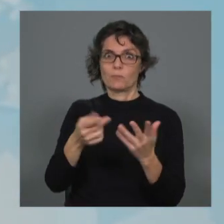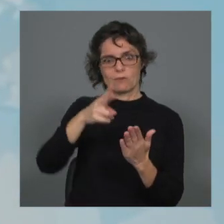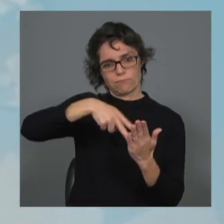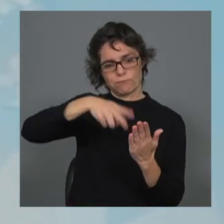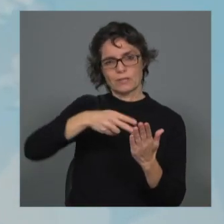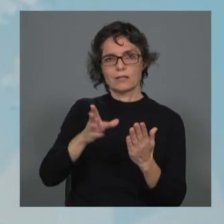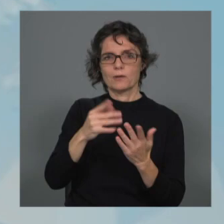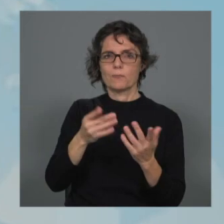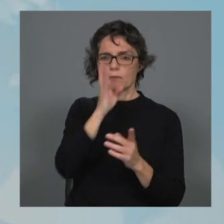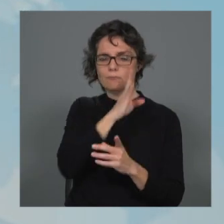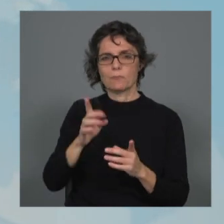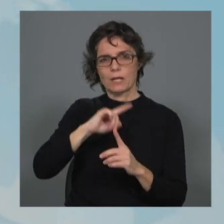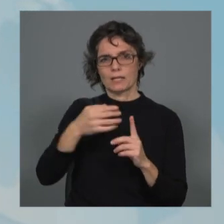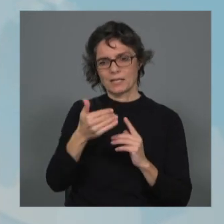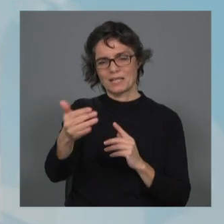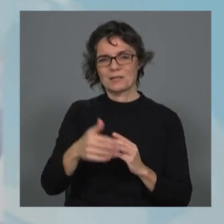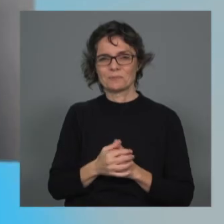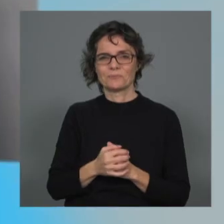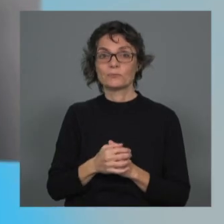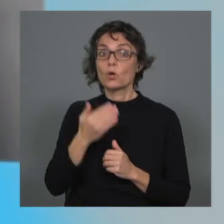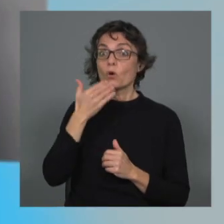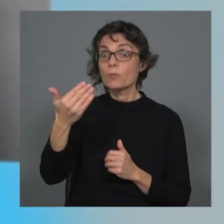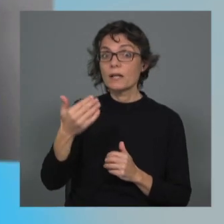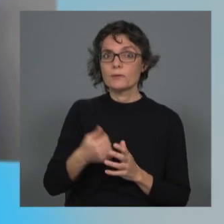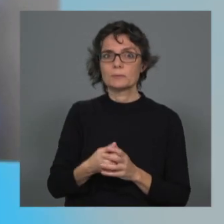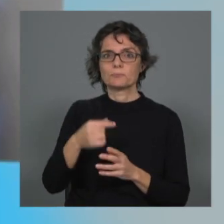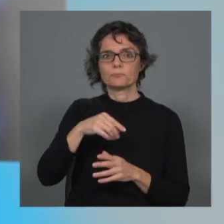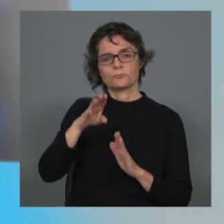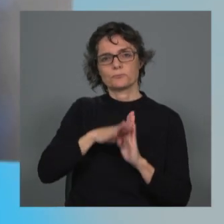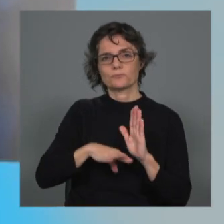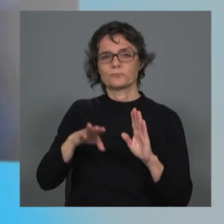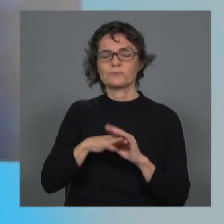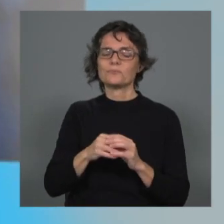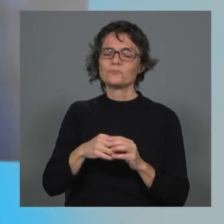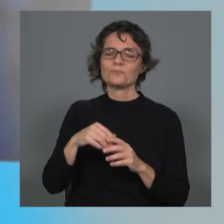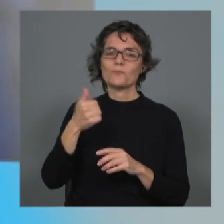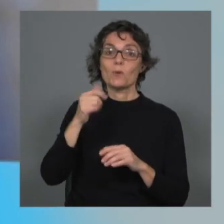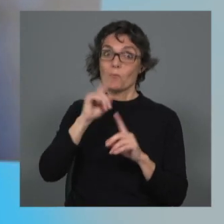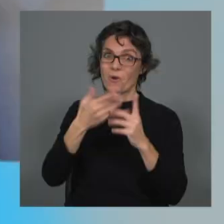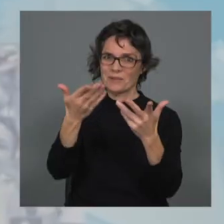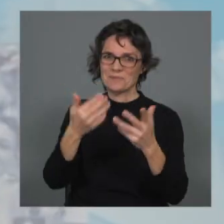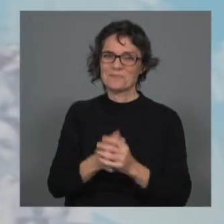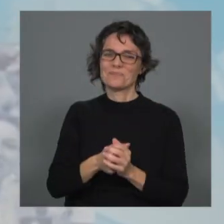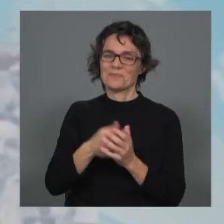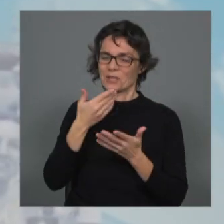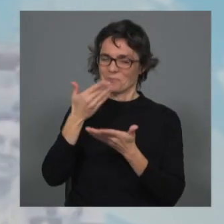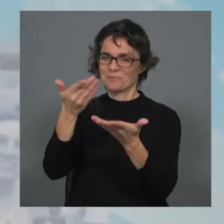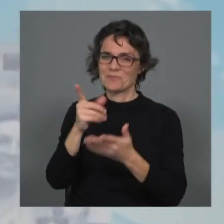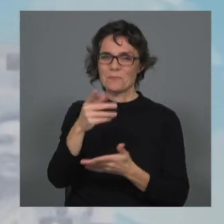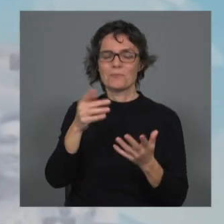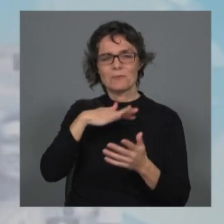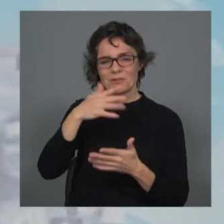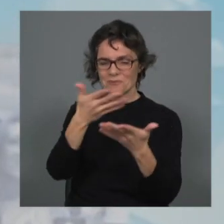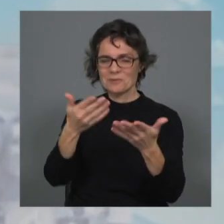ao longo deste ano. Dr. Guilherme de Oliveira Martins, muito obrigado por ter estado neste programa. Bom ano. Bom ano também para si, para a